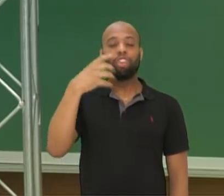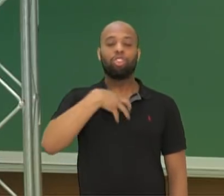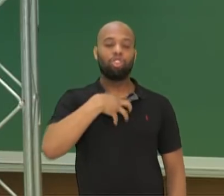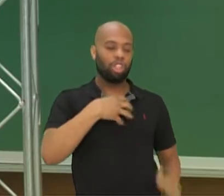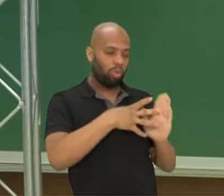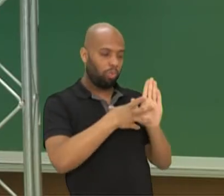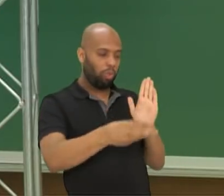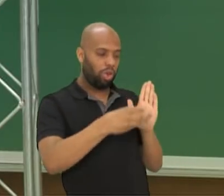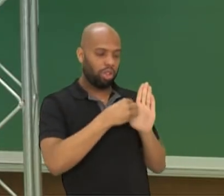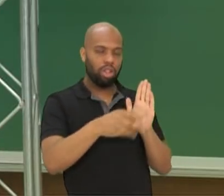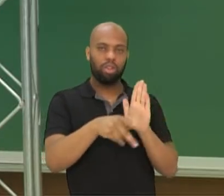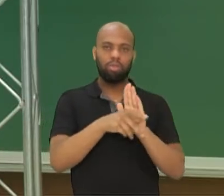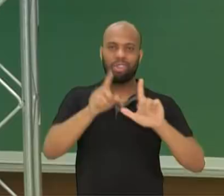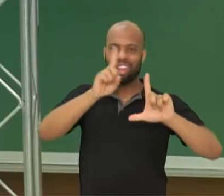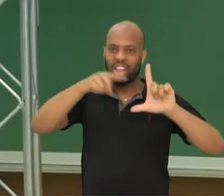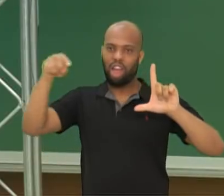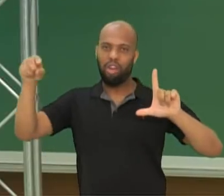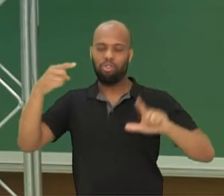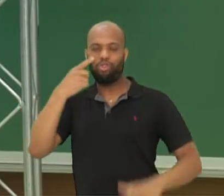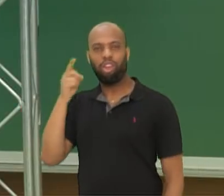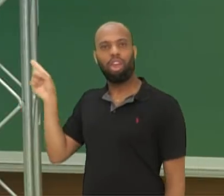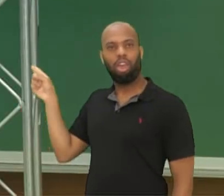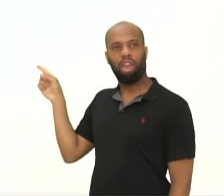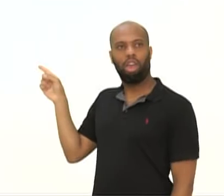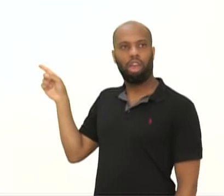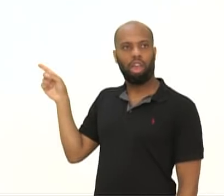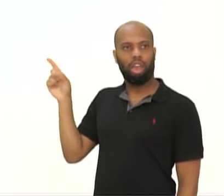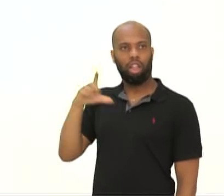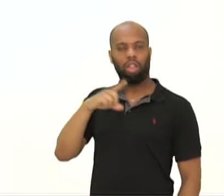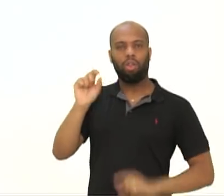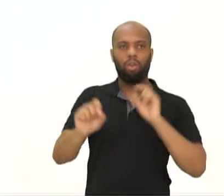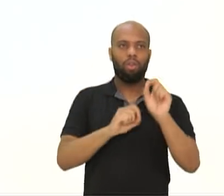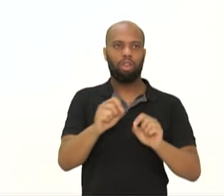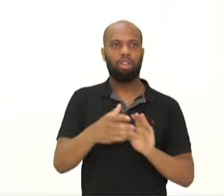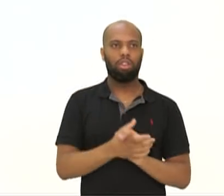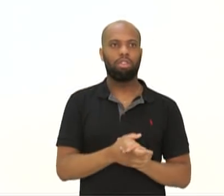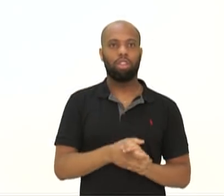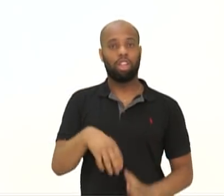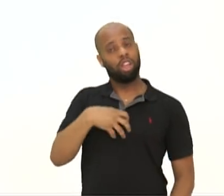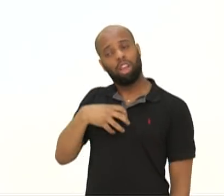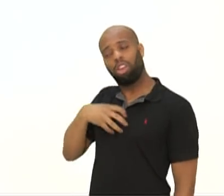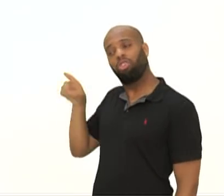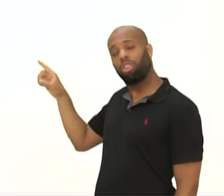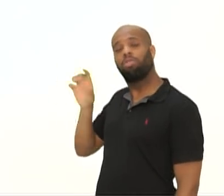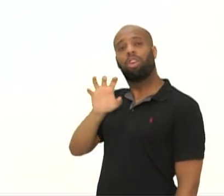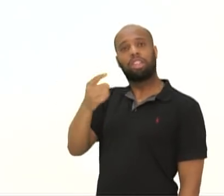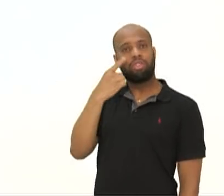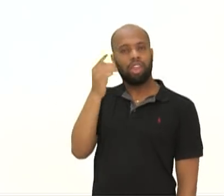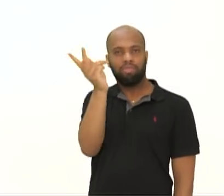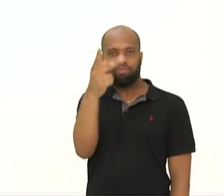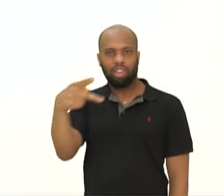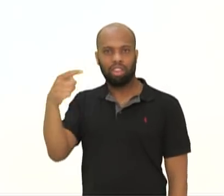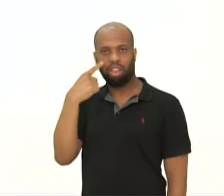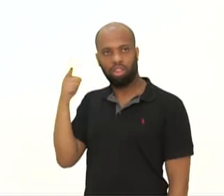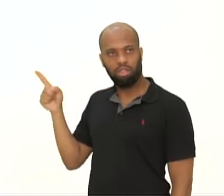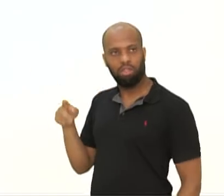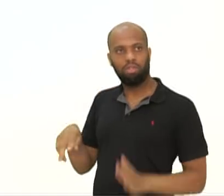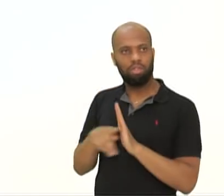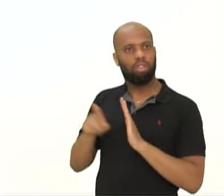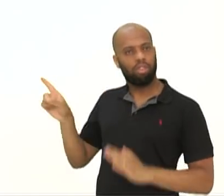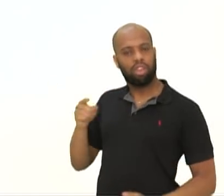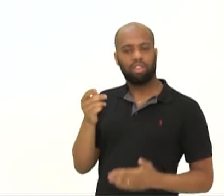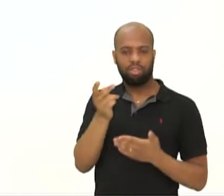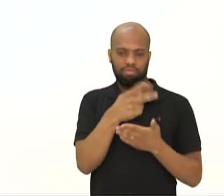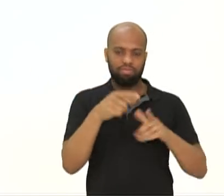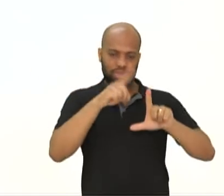modelo do gráfico da função exponencial. Esse é um modelo, inclusive, para esse gráfico de